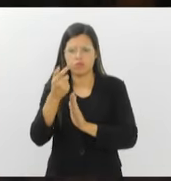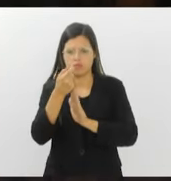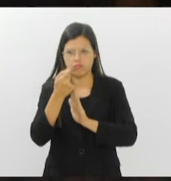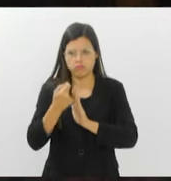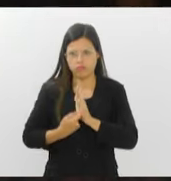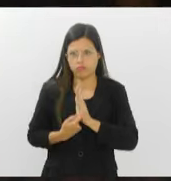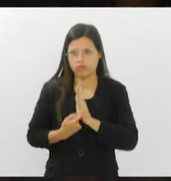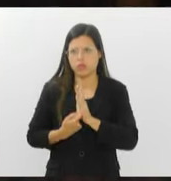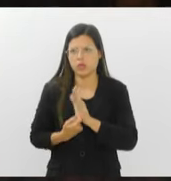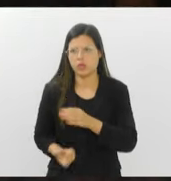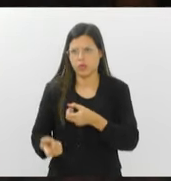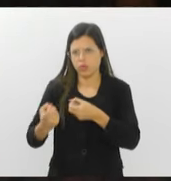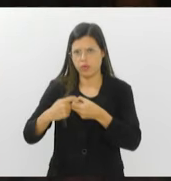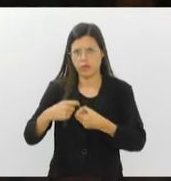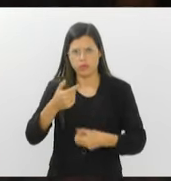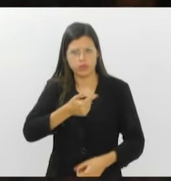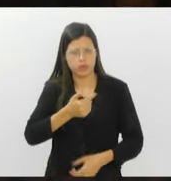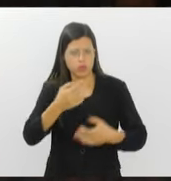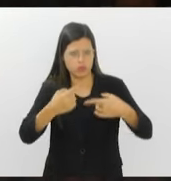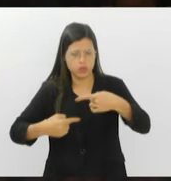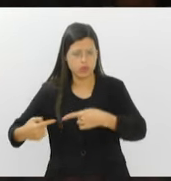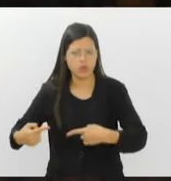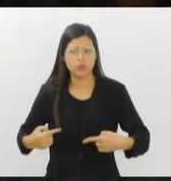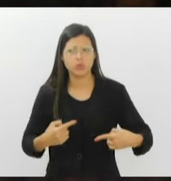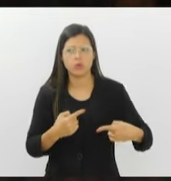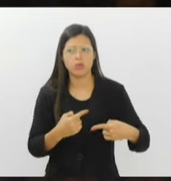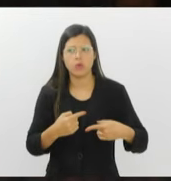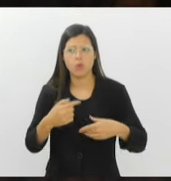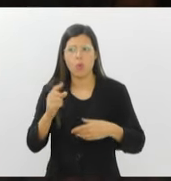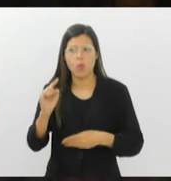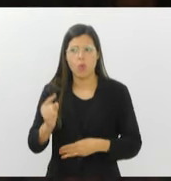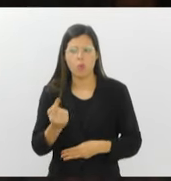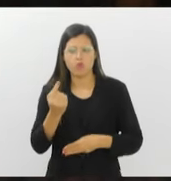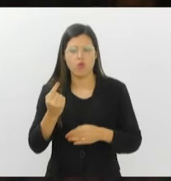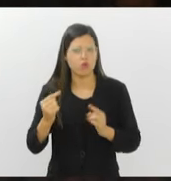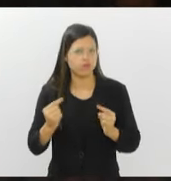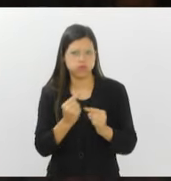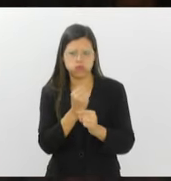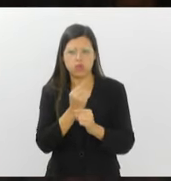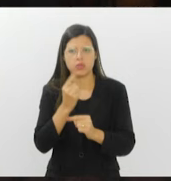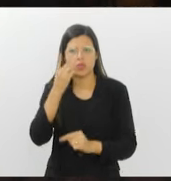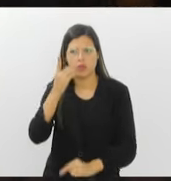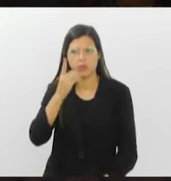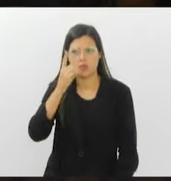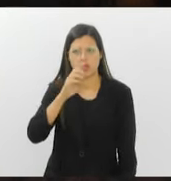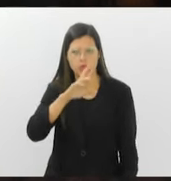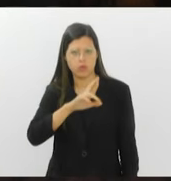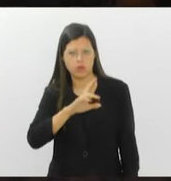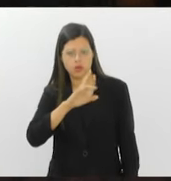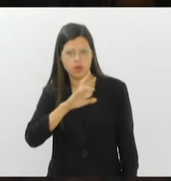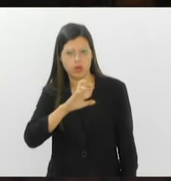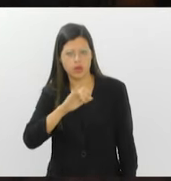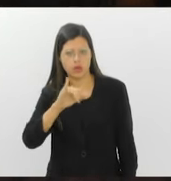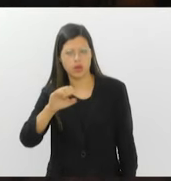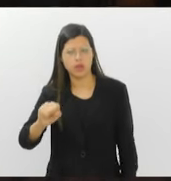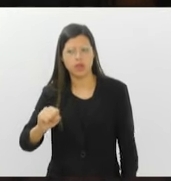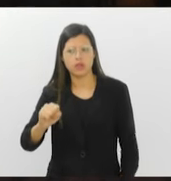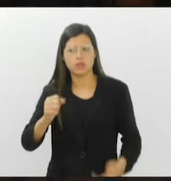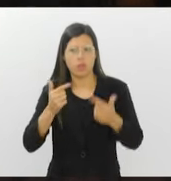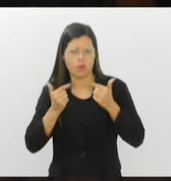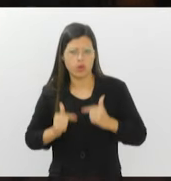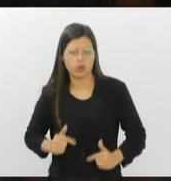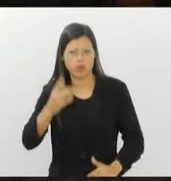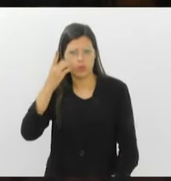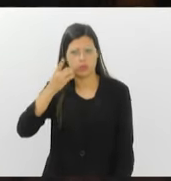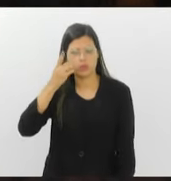vencido para a segunda discussão. Com voto contrário, deputado Rosenberg Reis, abstenção do deputado